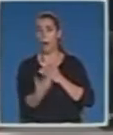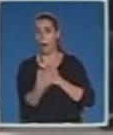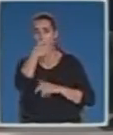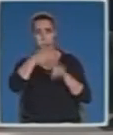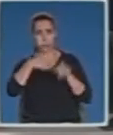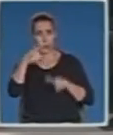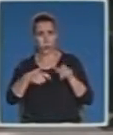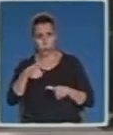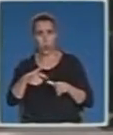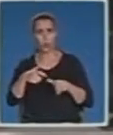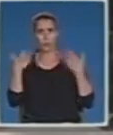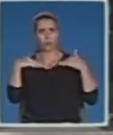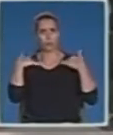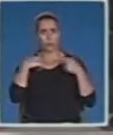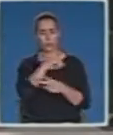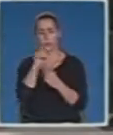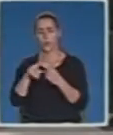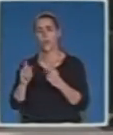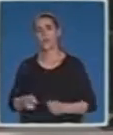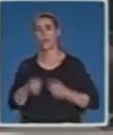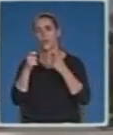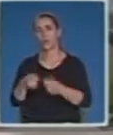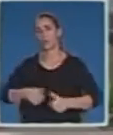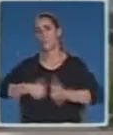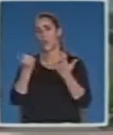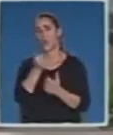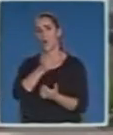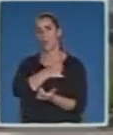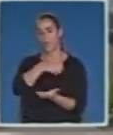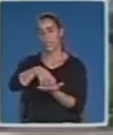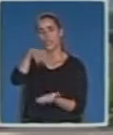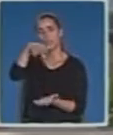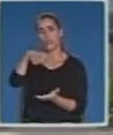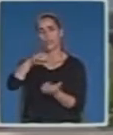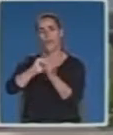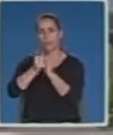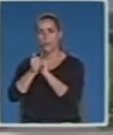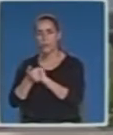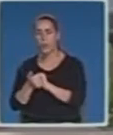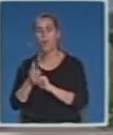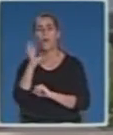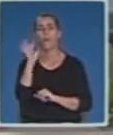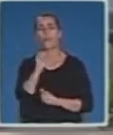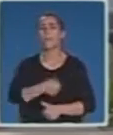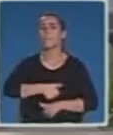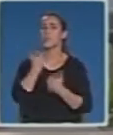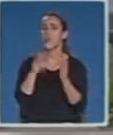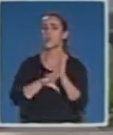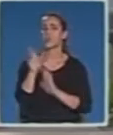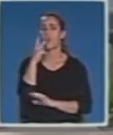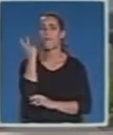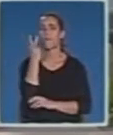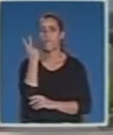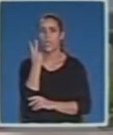o treino e encarga operacional e o investimento na manutenção e melhoramento das instalações e infraestruturas, a fim de procurar melhorar as condições de